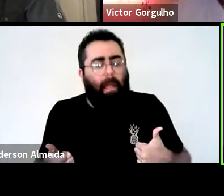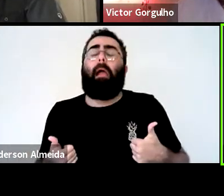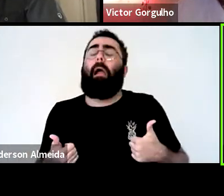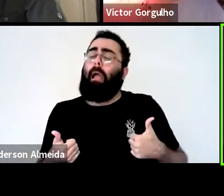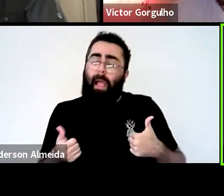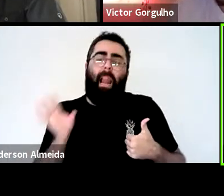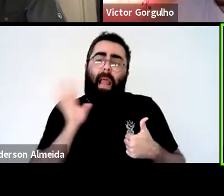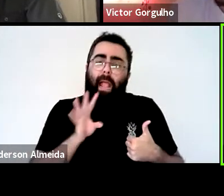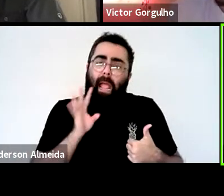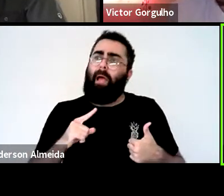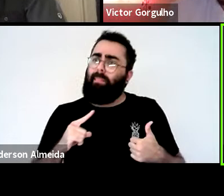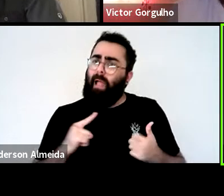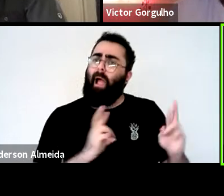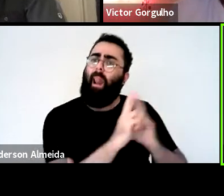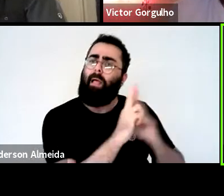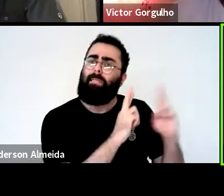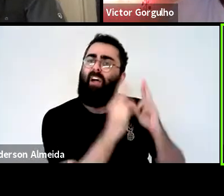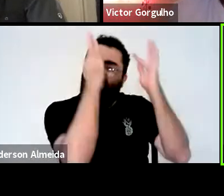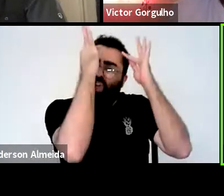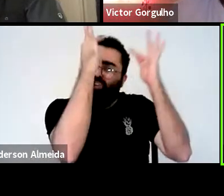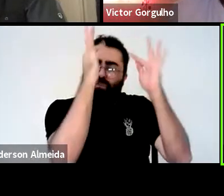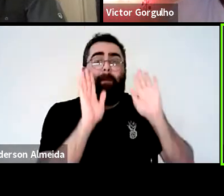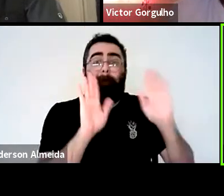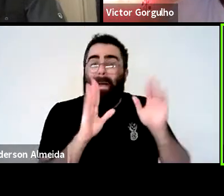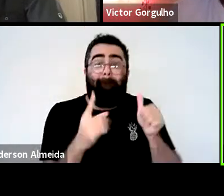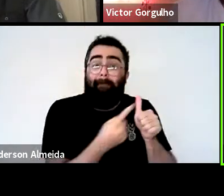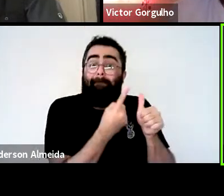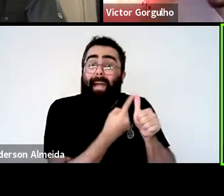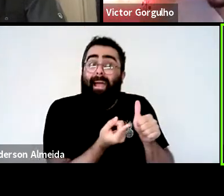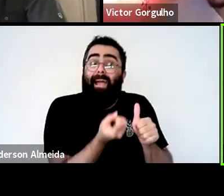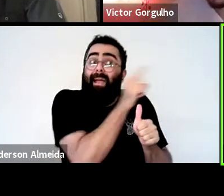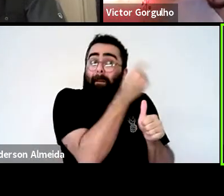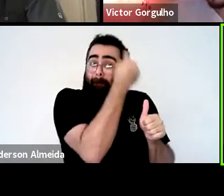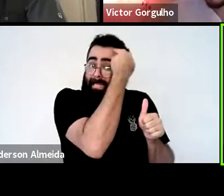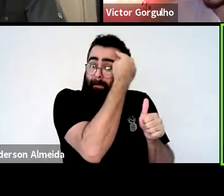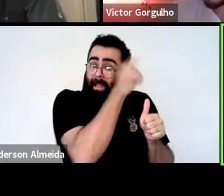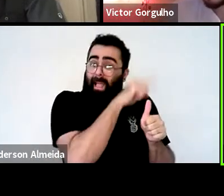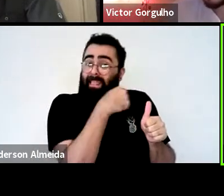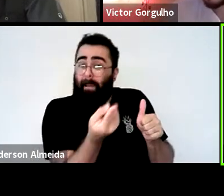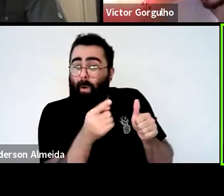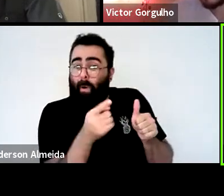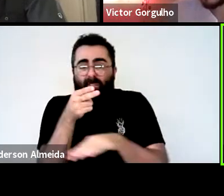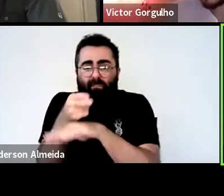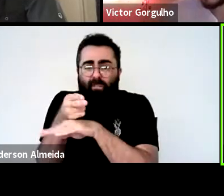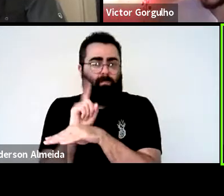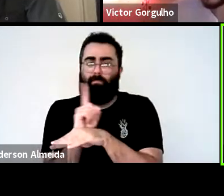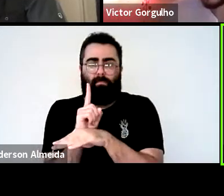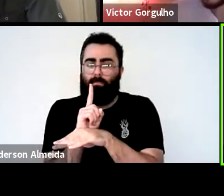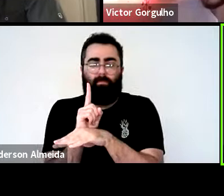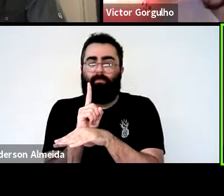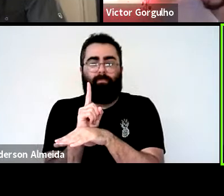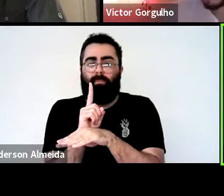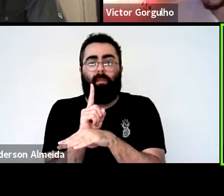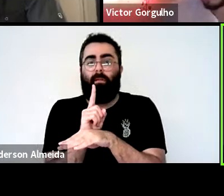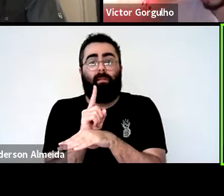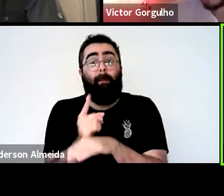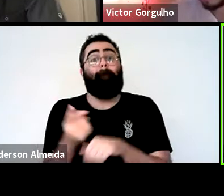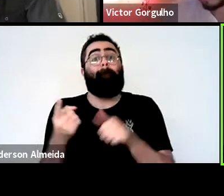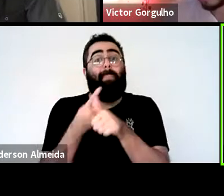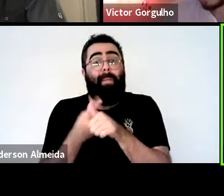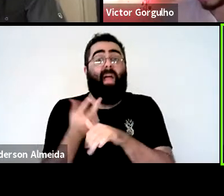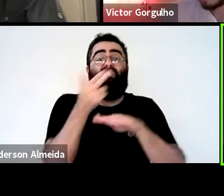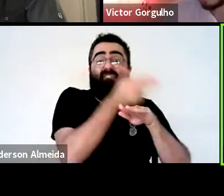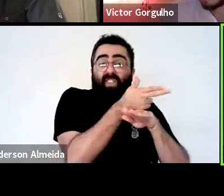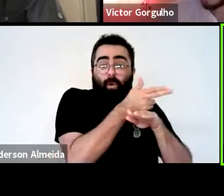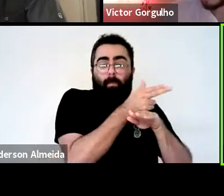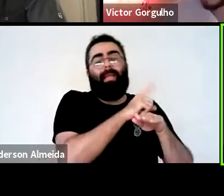que, não, sabe? Que não é, é um lugar que, tipo, ai, não, meu trabalho, performance, não sei o que lá. Mas, assim, tá